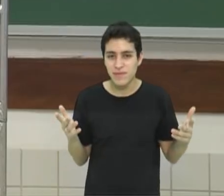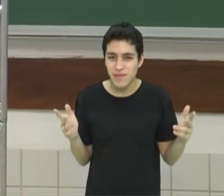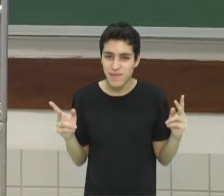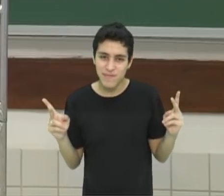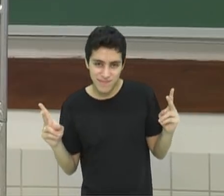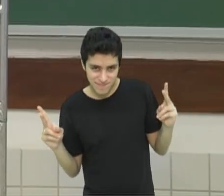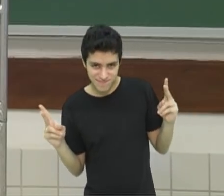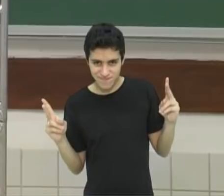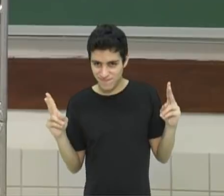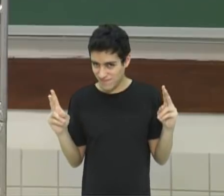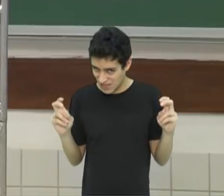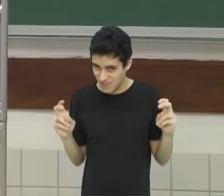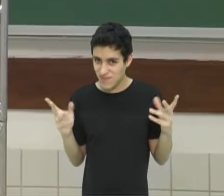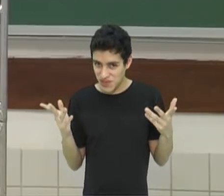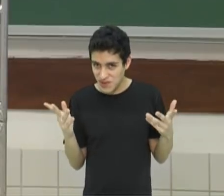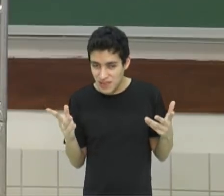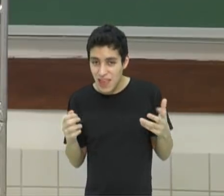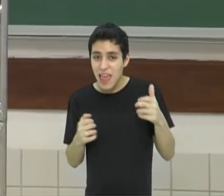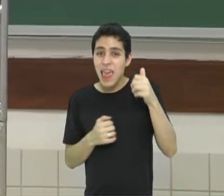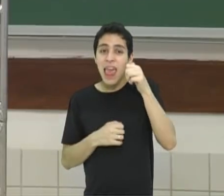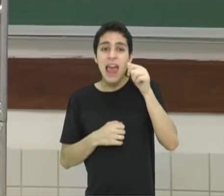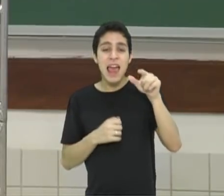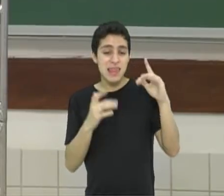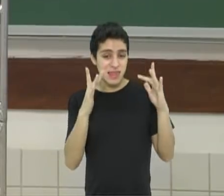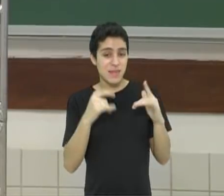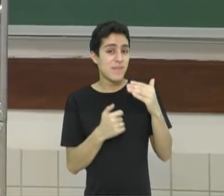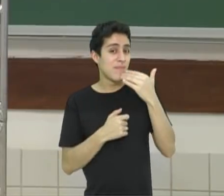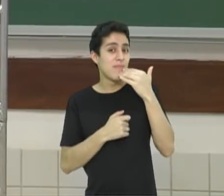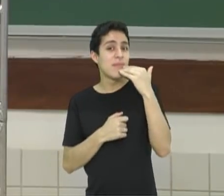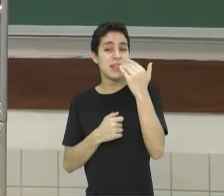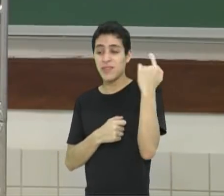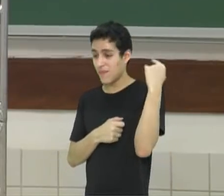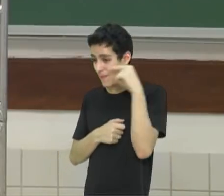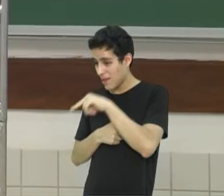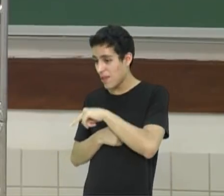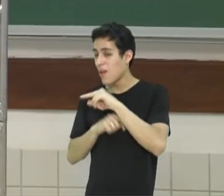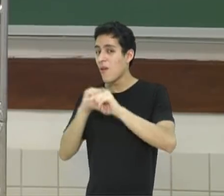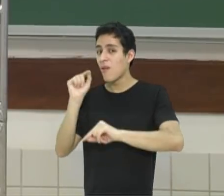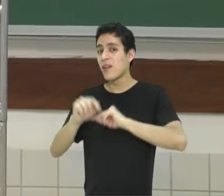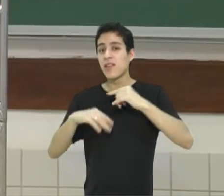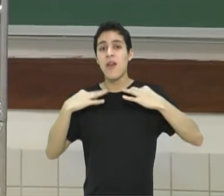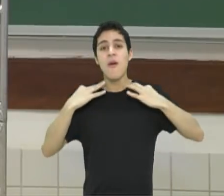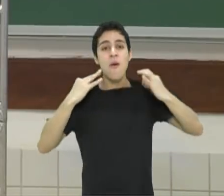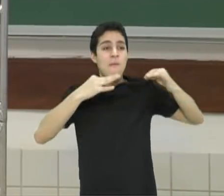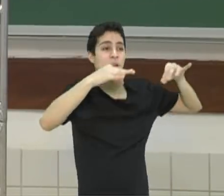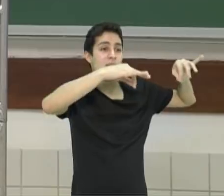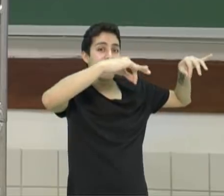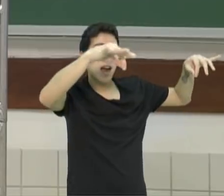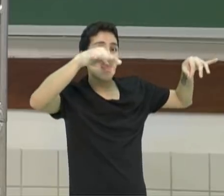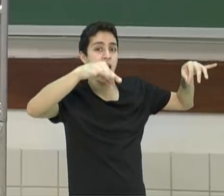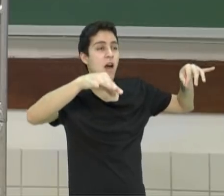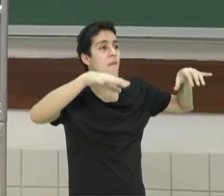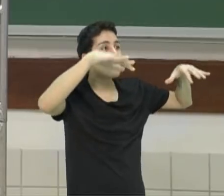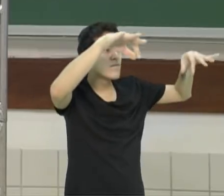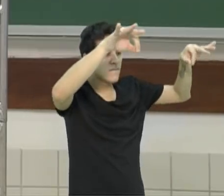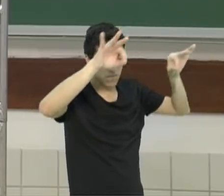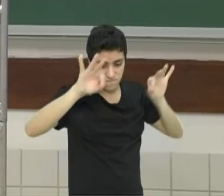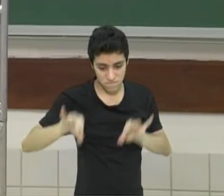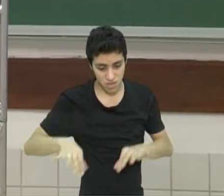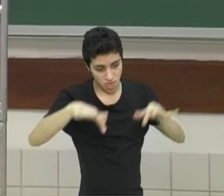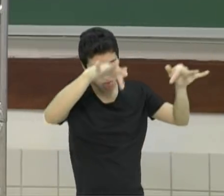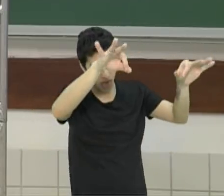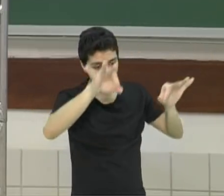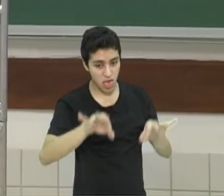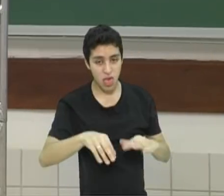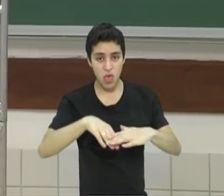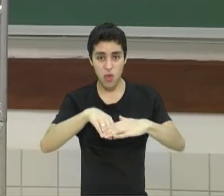entendeu? Quando a namorada pediu que ele tirasse a roupa, ela queria que ela tirasse a roupa do varal. Mas o que foi que ele fez? Tirou